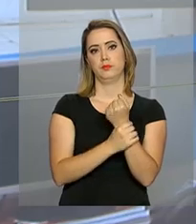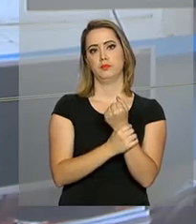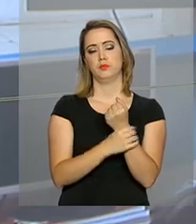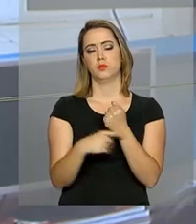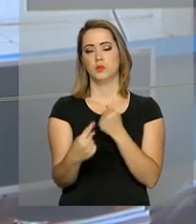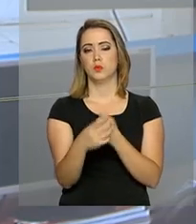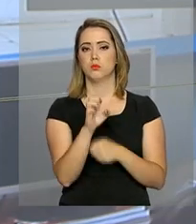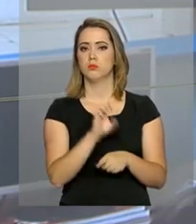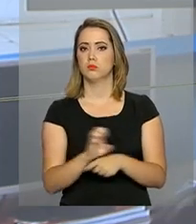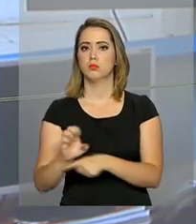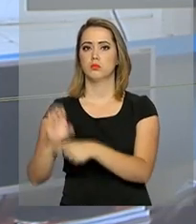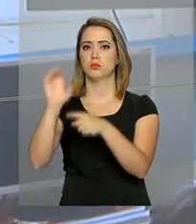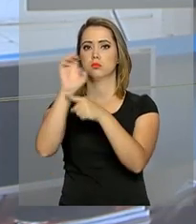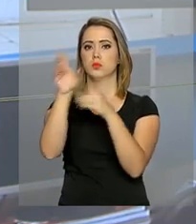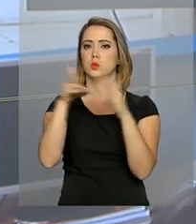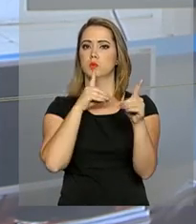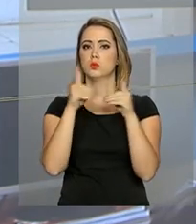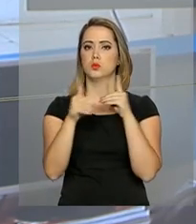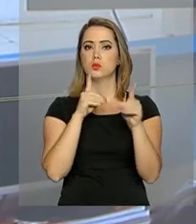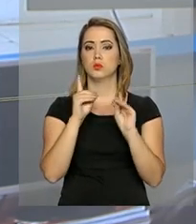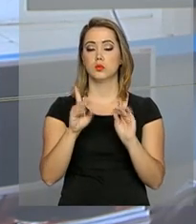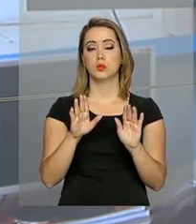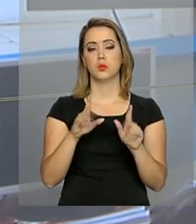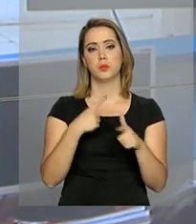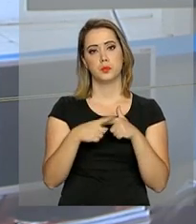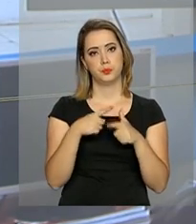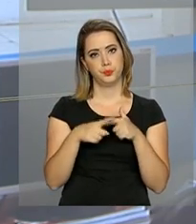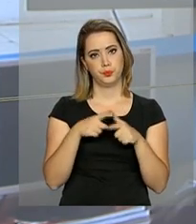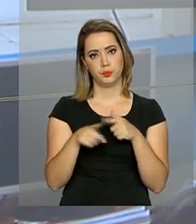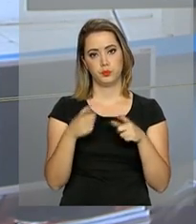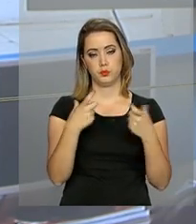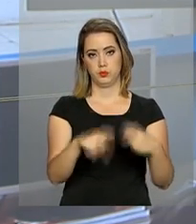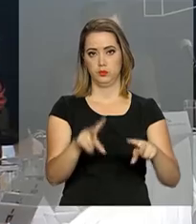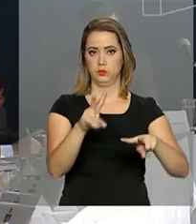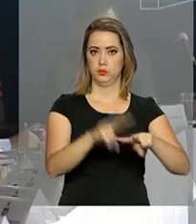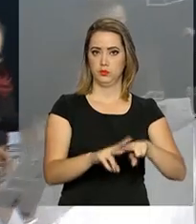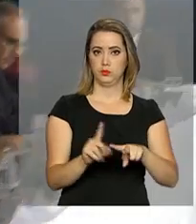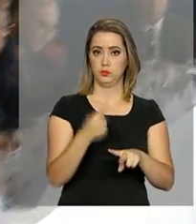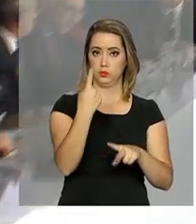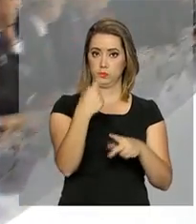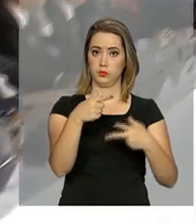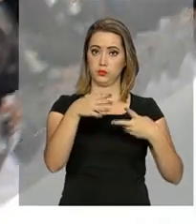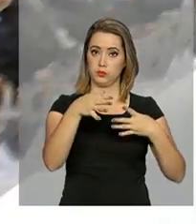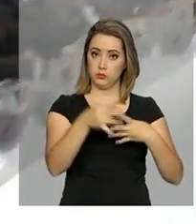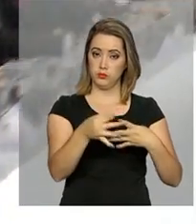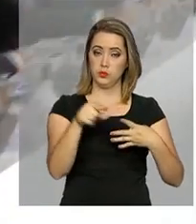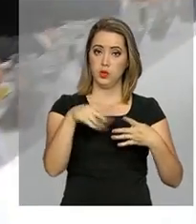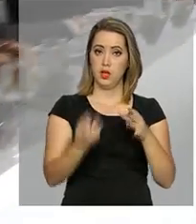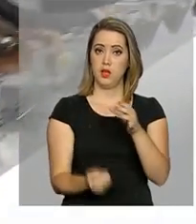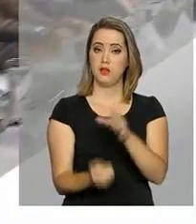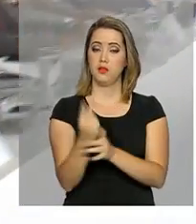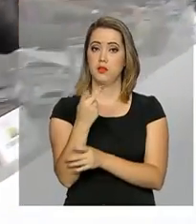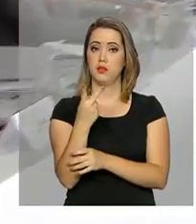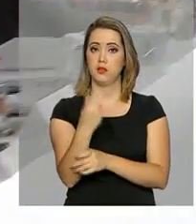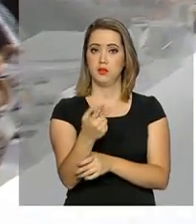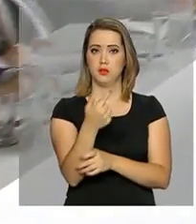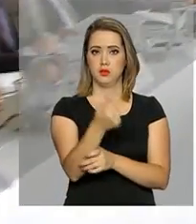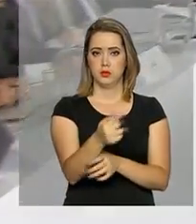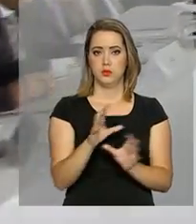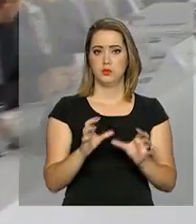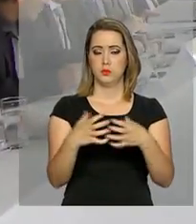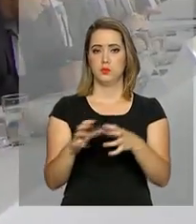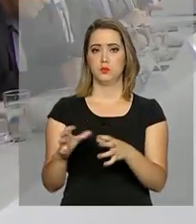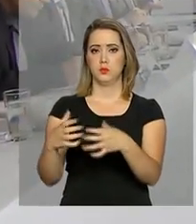dos Estados para discutir a situação nos presídios um dos pontos da pauta é a criação de 27 núcleos de